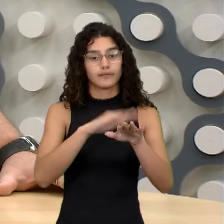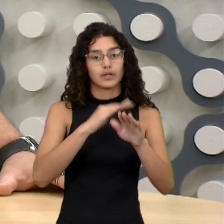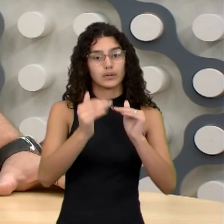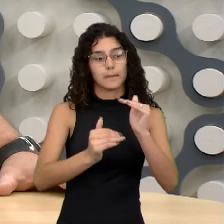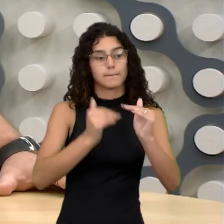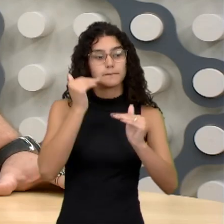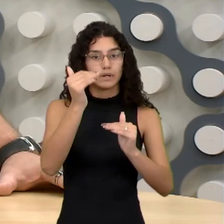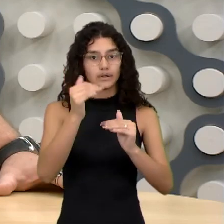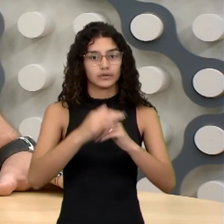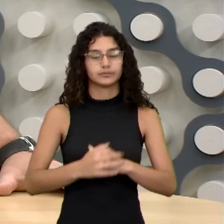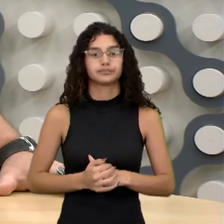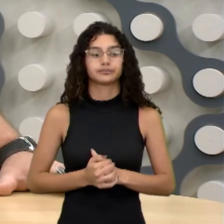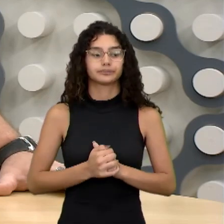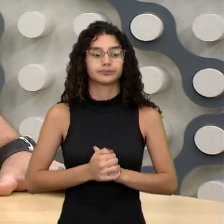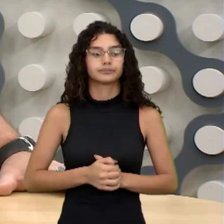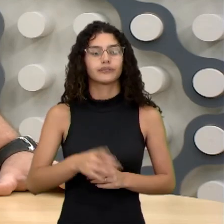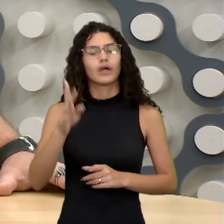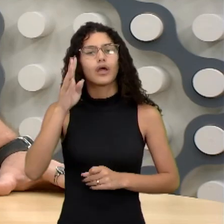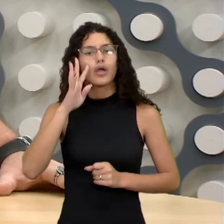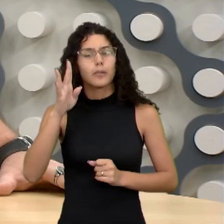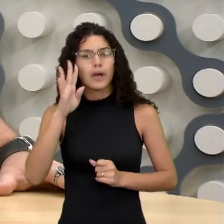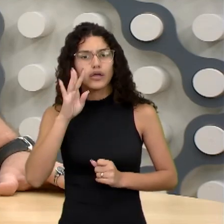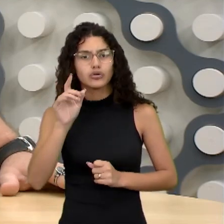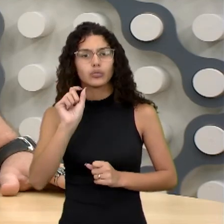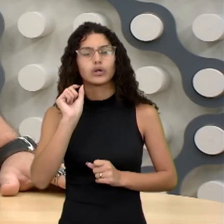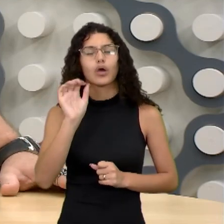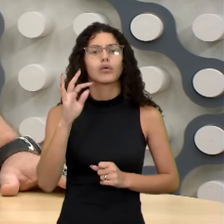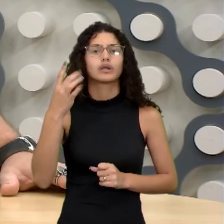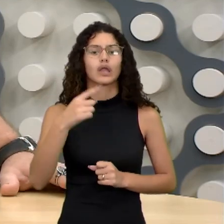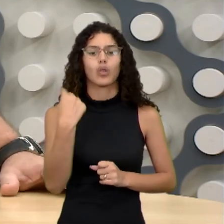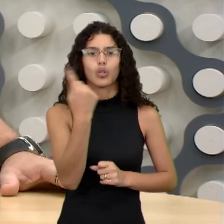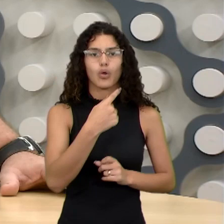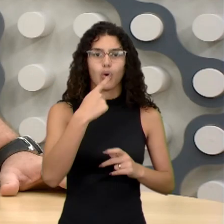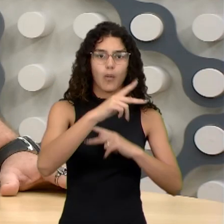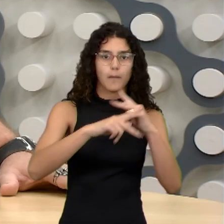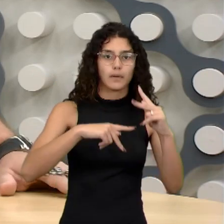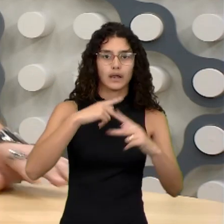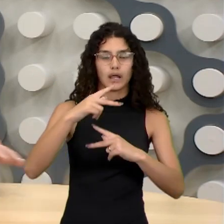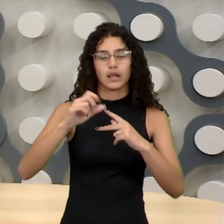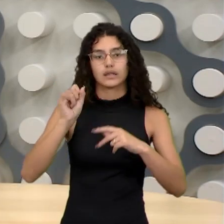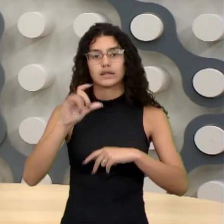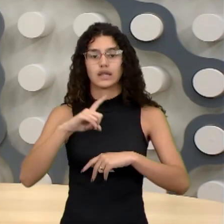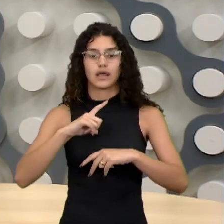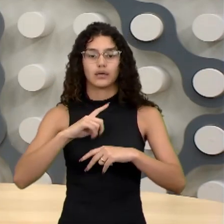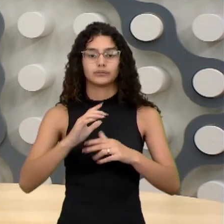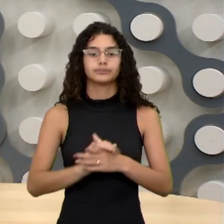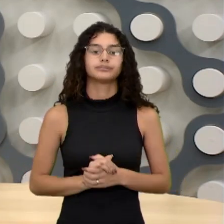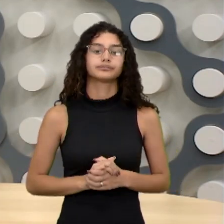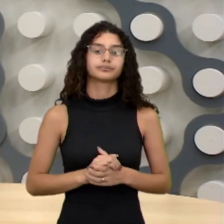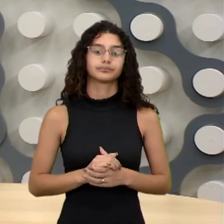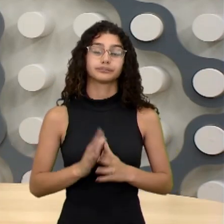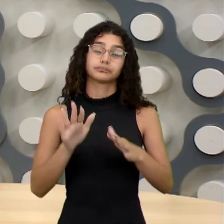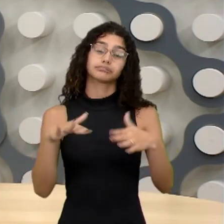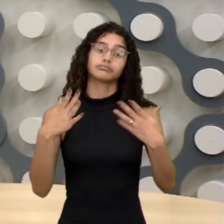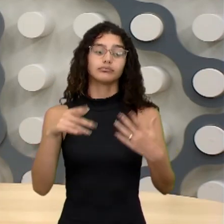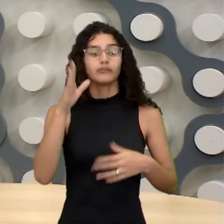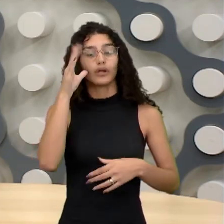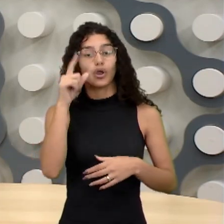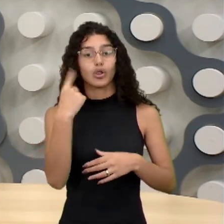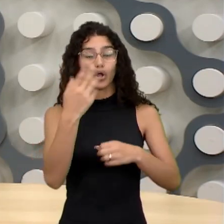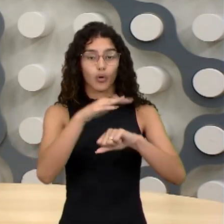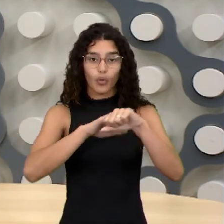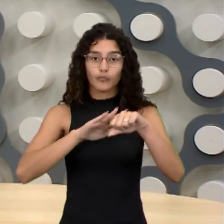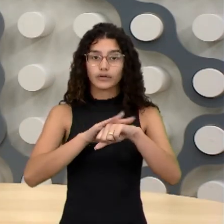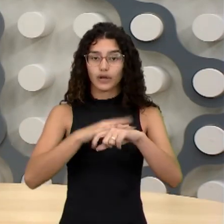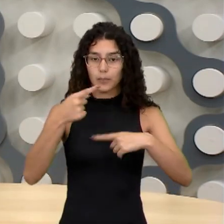dos dinossauros. Imagina o que seria do nosso planeta se tivesse esse período maior. Então, é interessante a gente estar discutindo